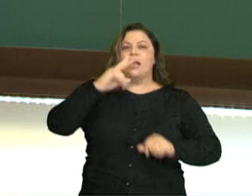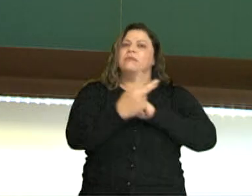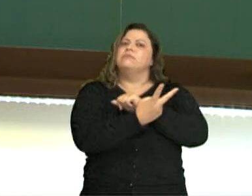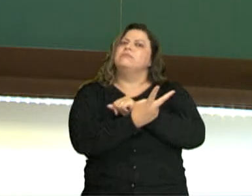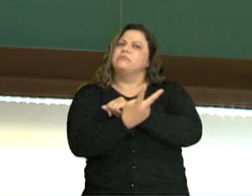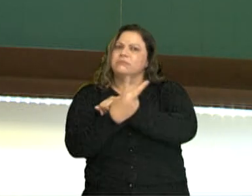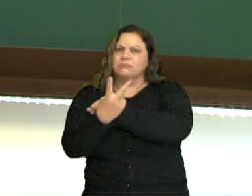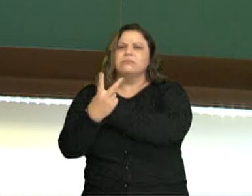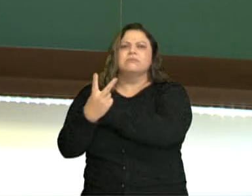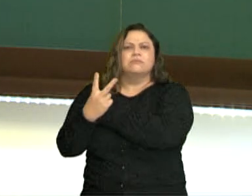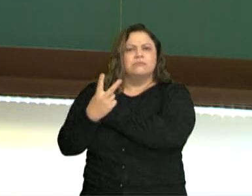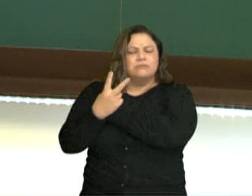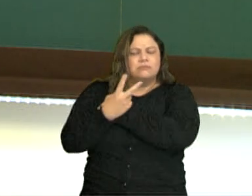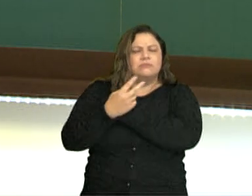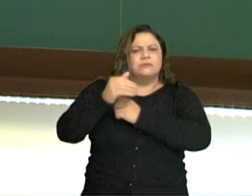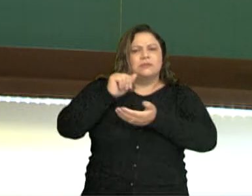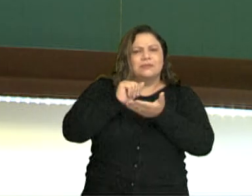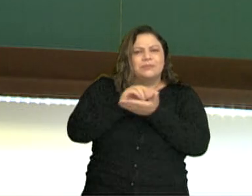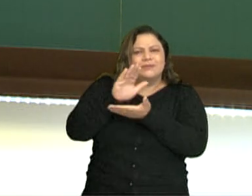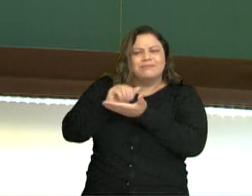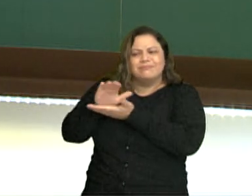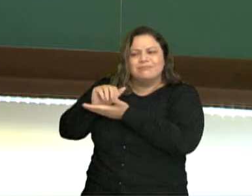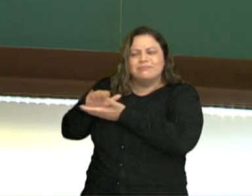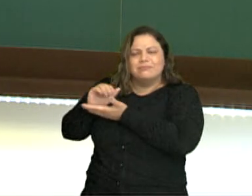tentando eliminar esses invasores.